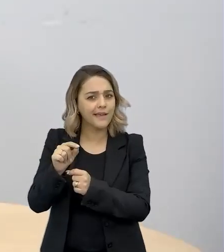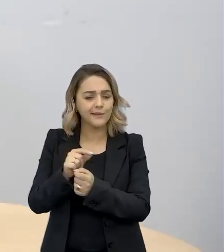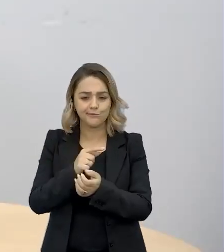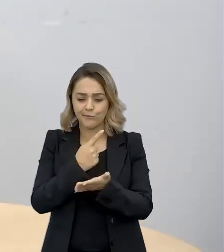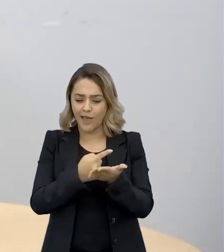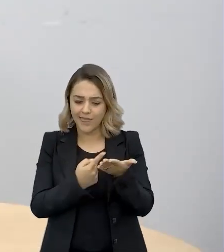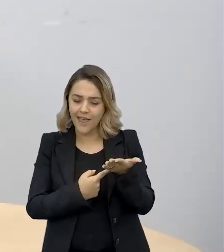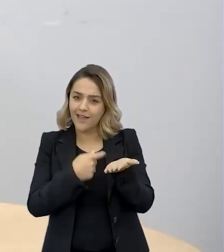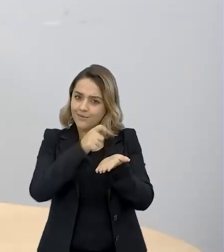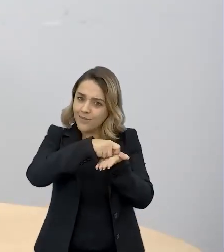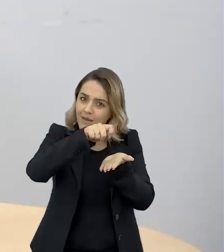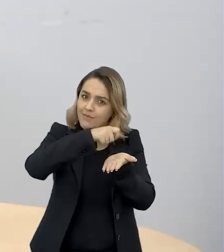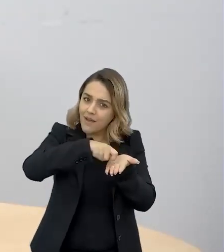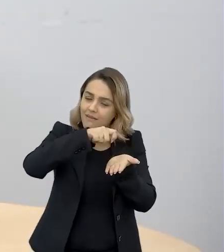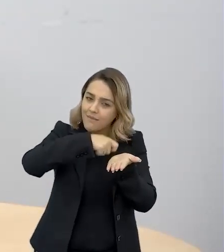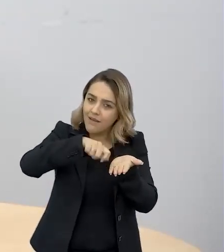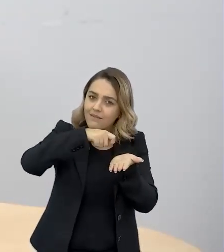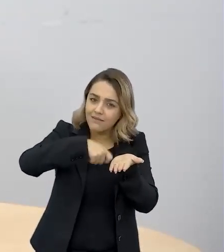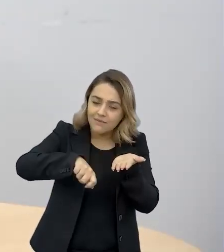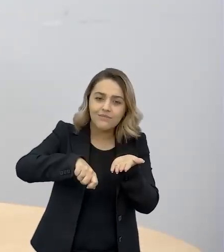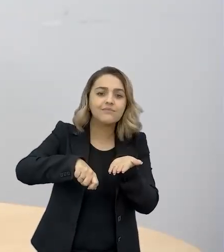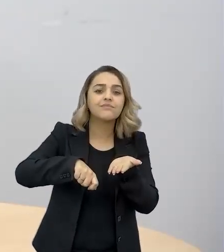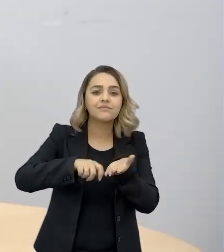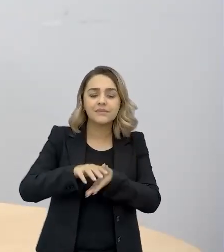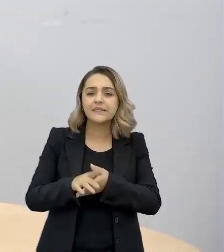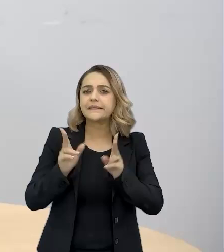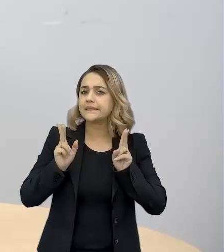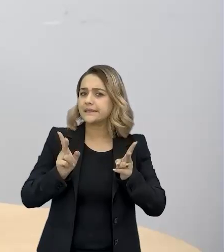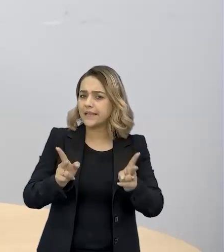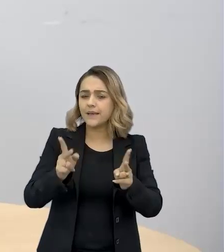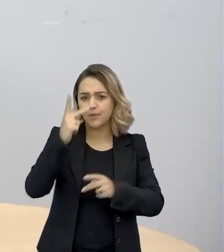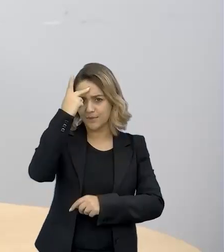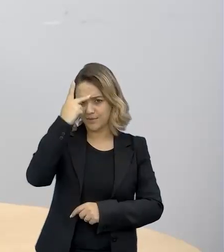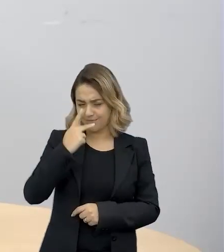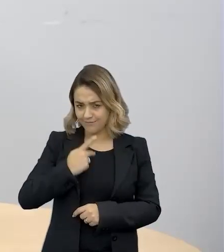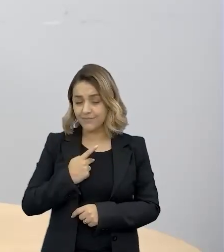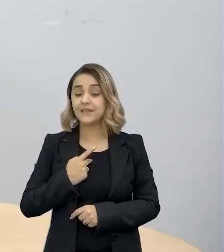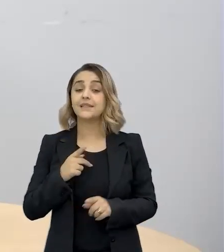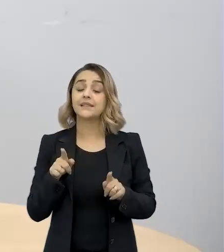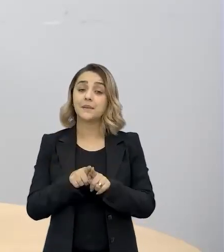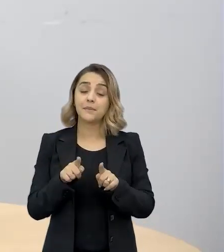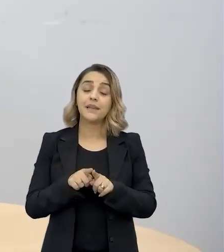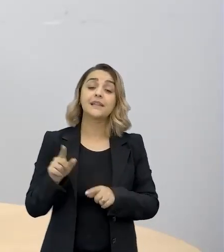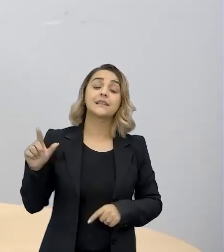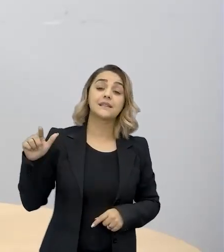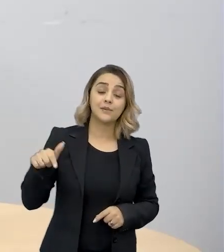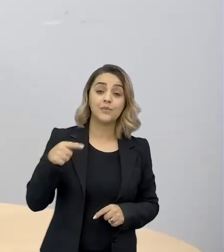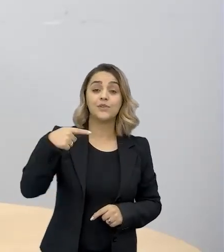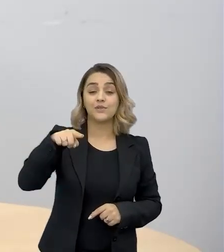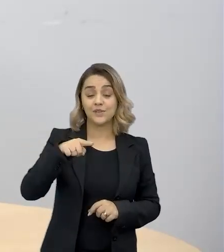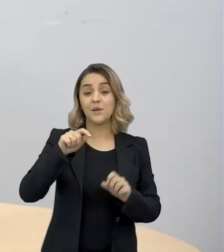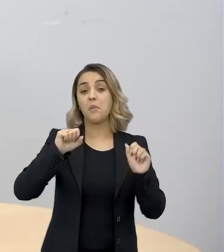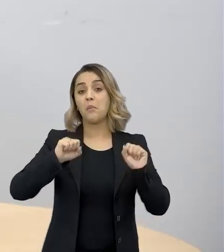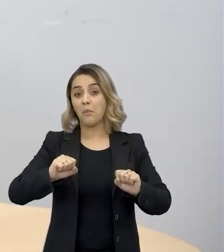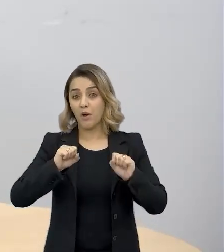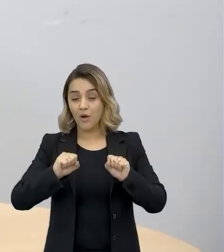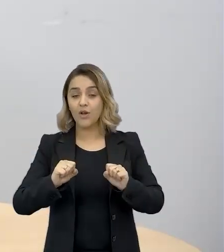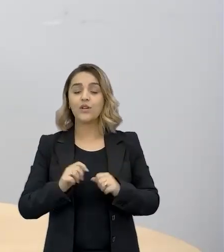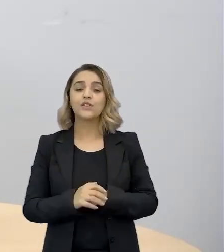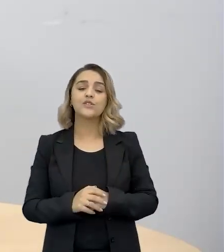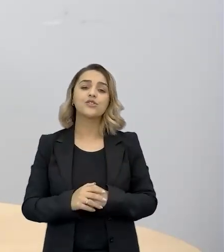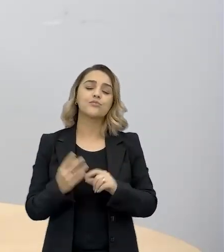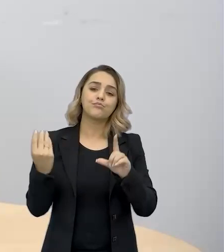as anotações são sempre pessoais e depois vocês podem colocar